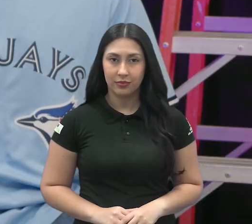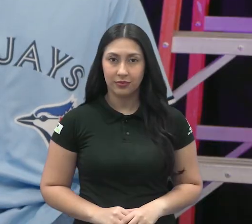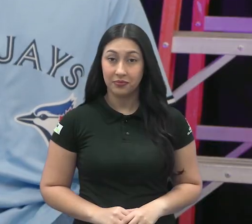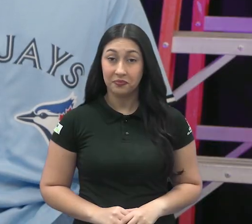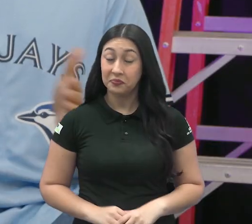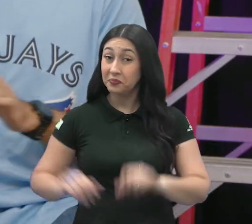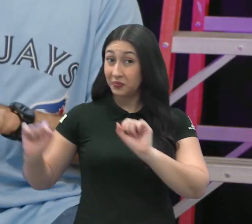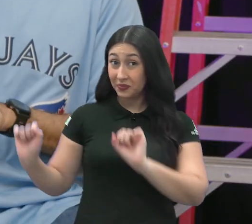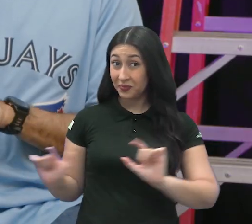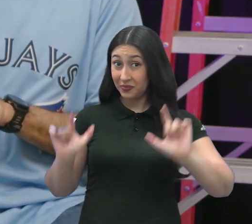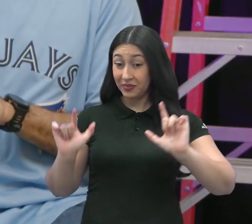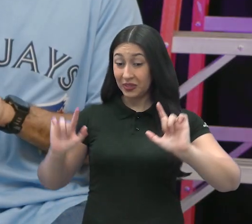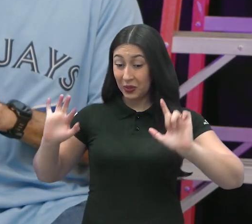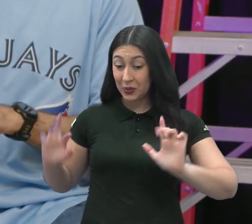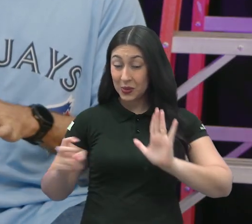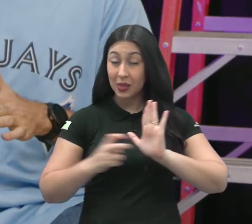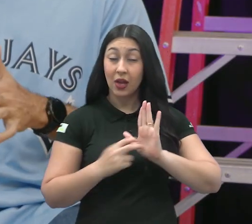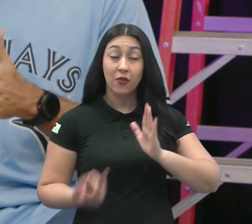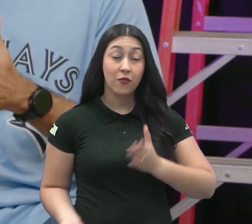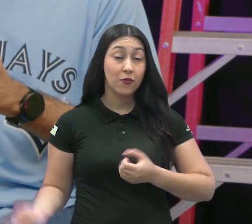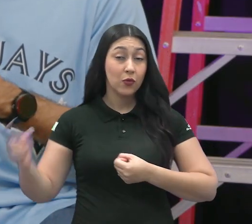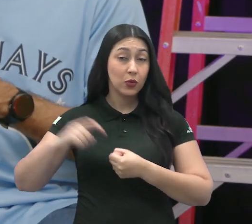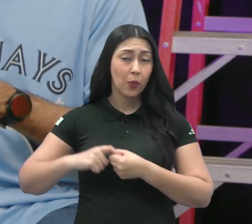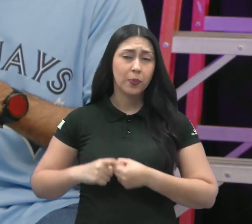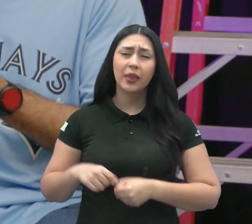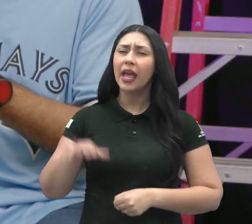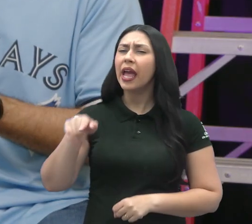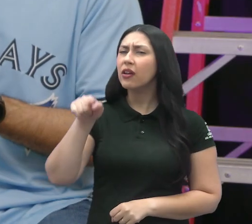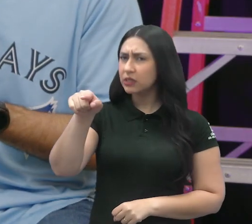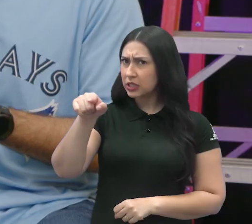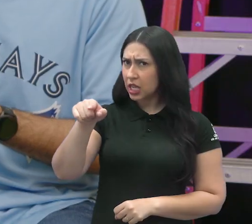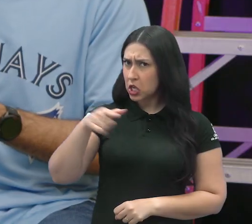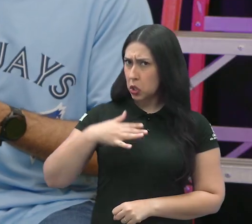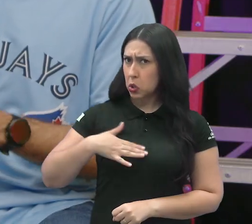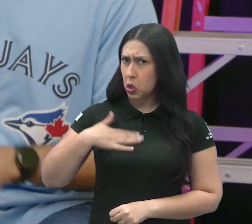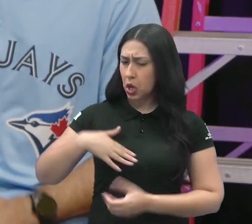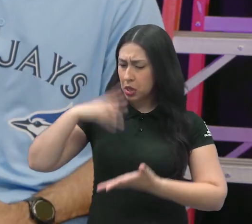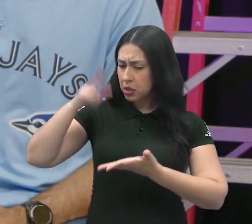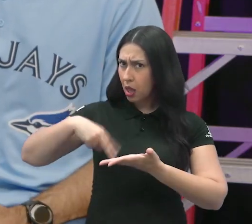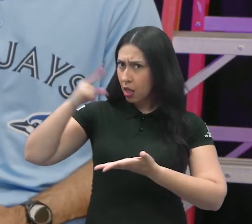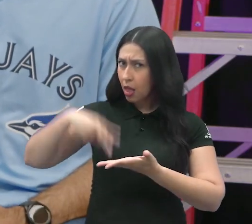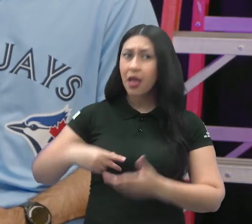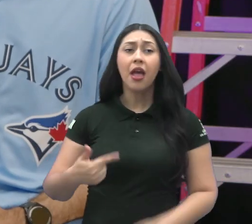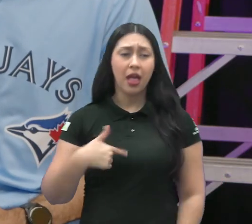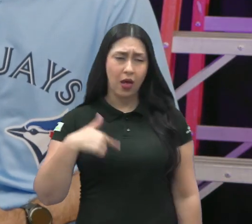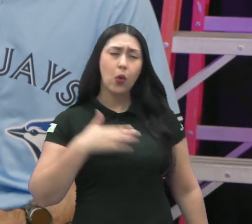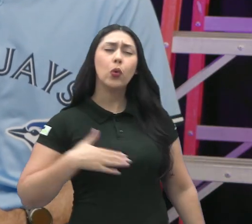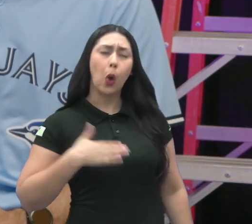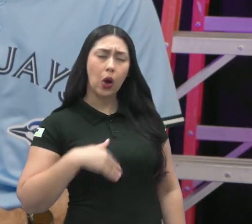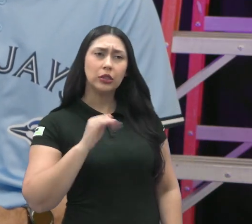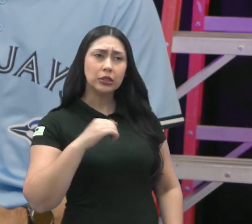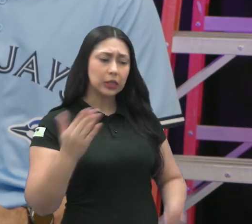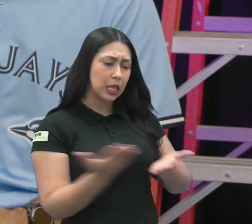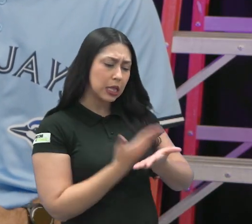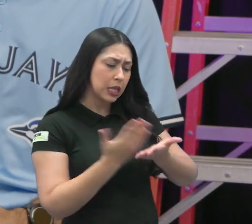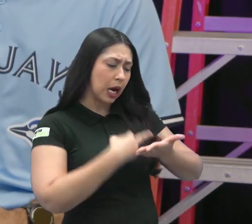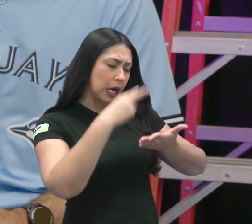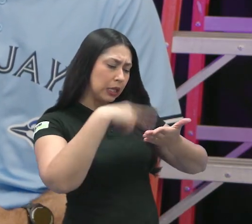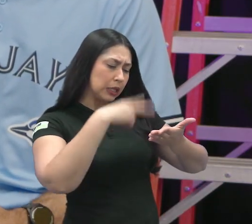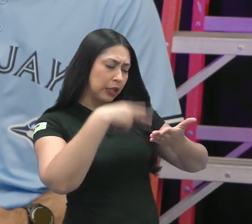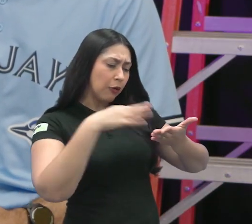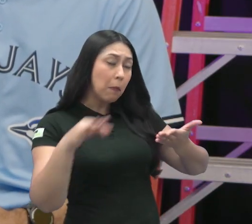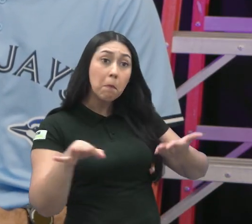De volta com Conexão Cultura. Fala aí, Eduardo, você gosta de ler? Você tá lendo alguma coisa? Rapaz, gosto muito. Acabei de terminar um livro meio,